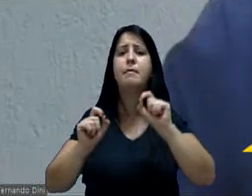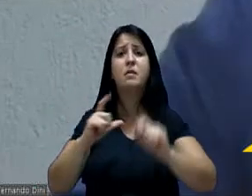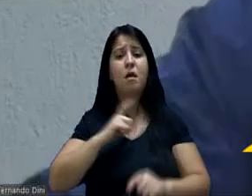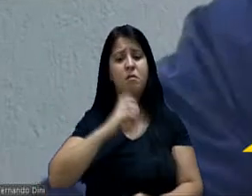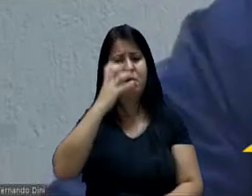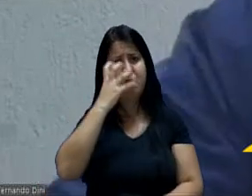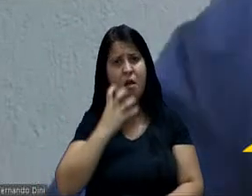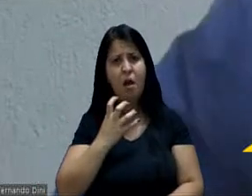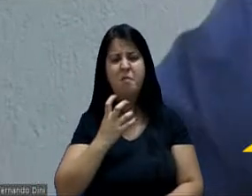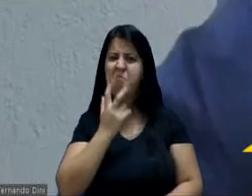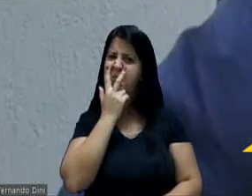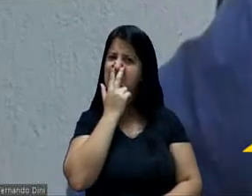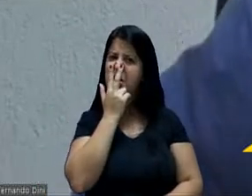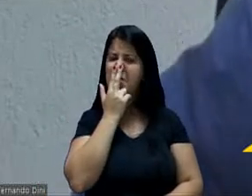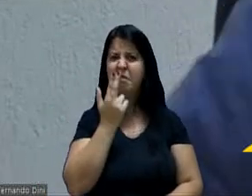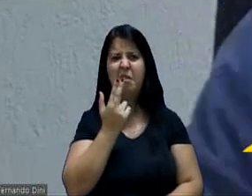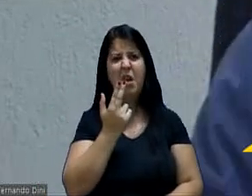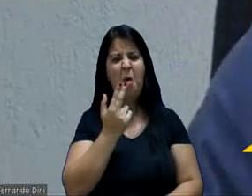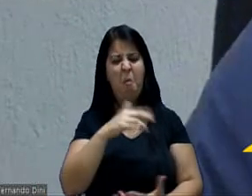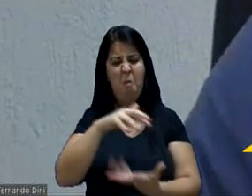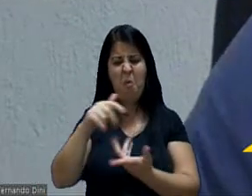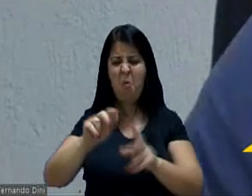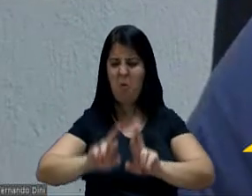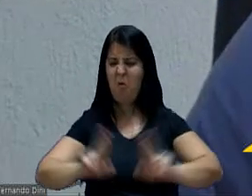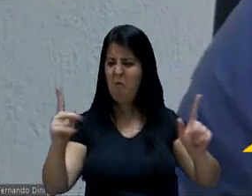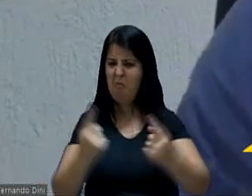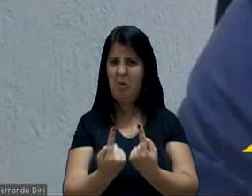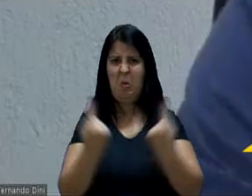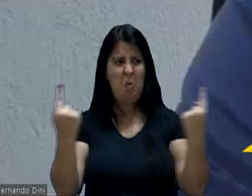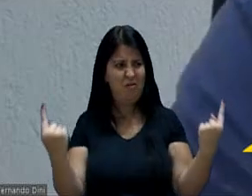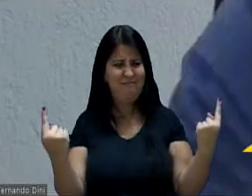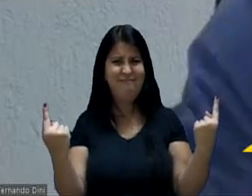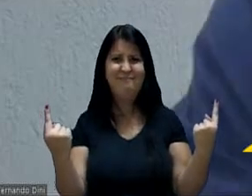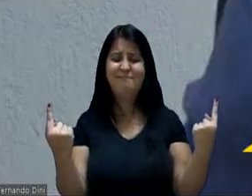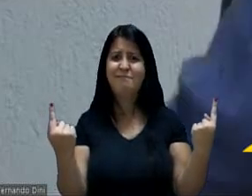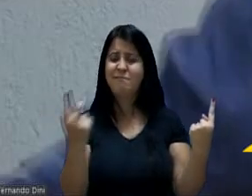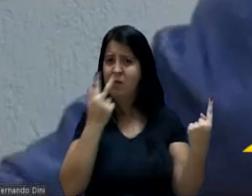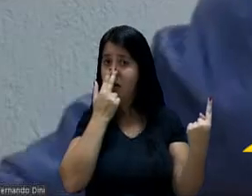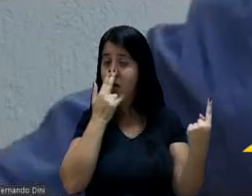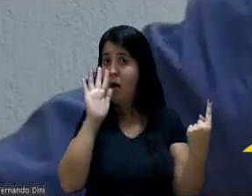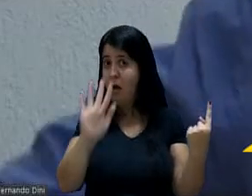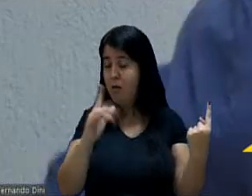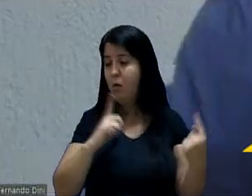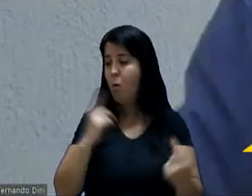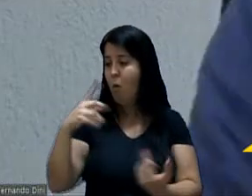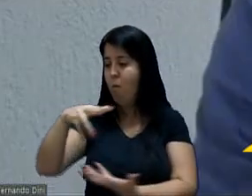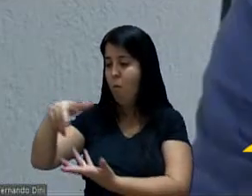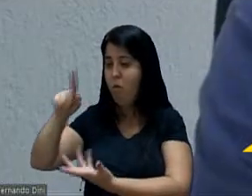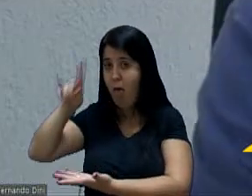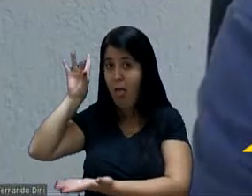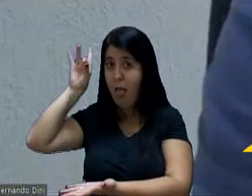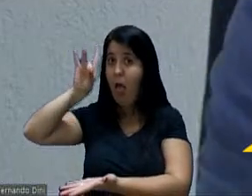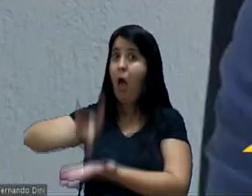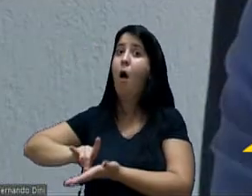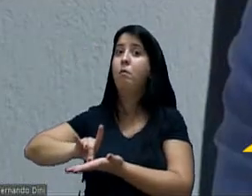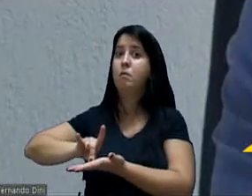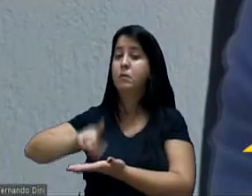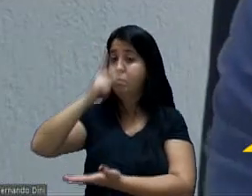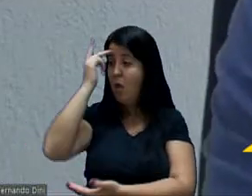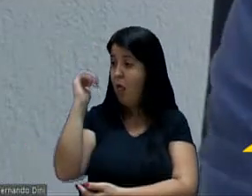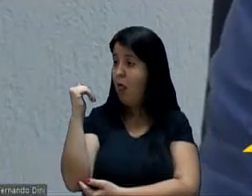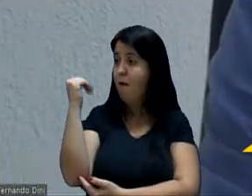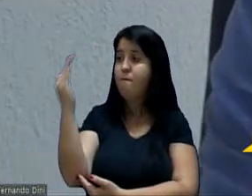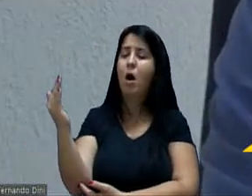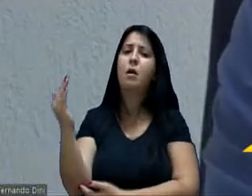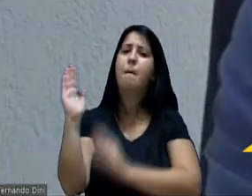seriedade, parece que são dois mundos, né, que a gente vive. Existe um mundo real, onde as pessoas lá fora